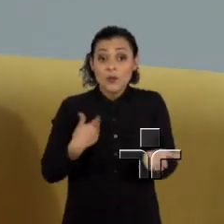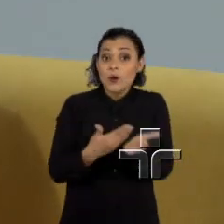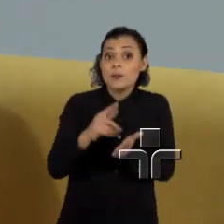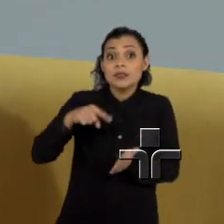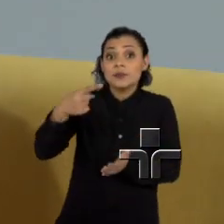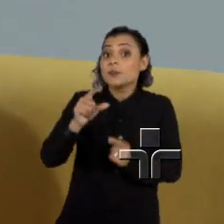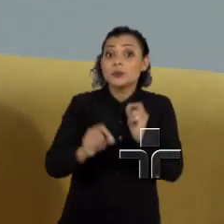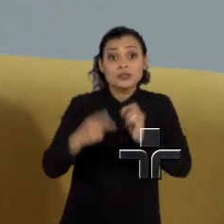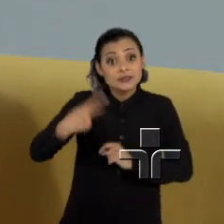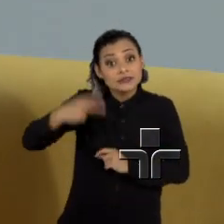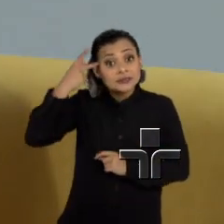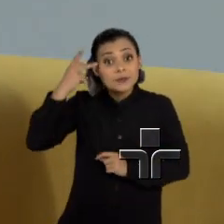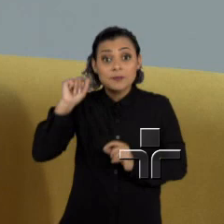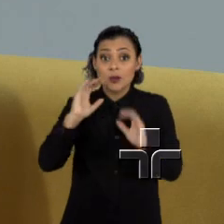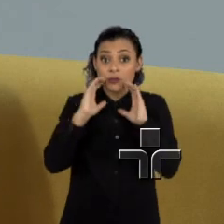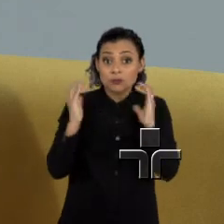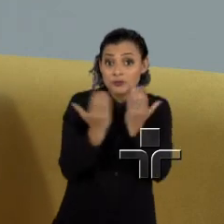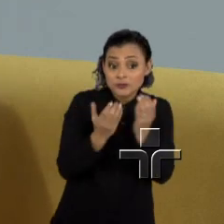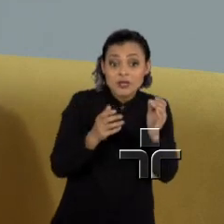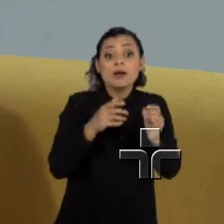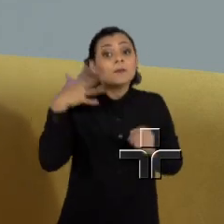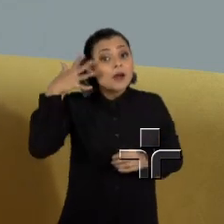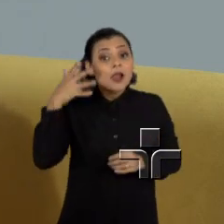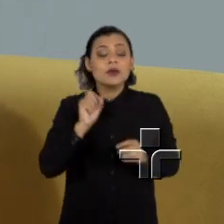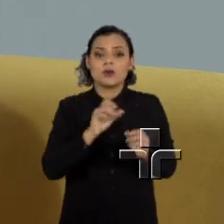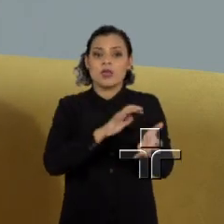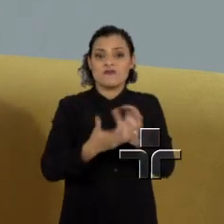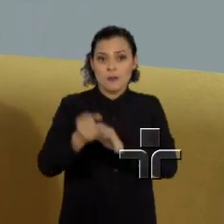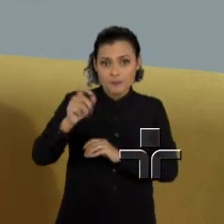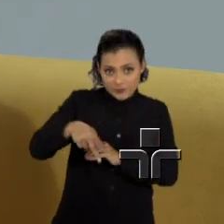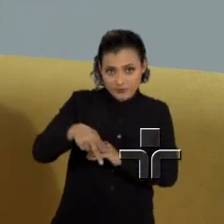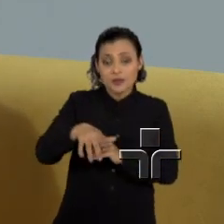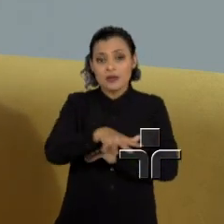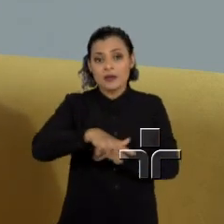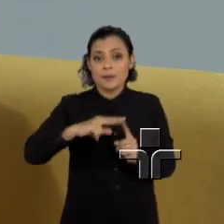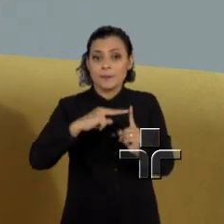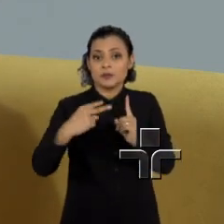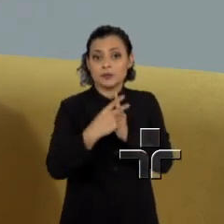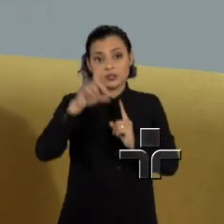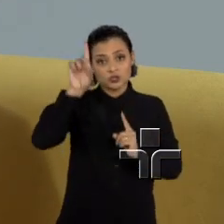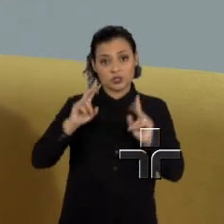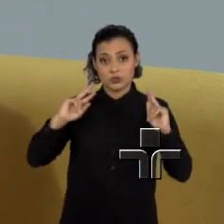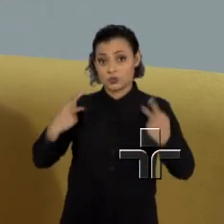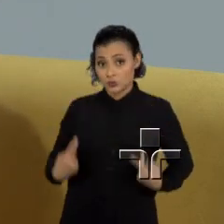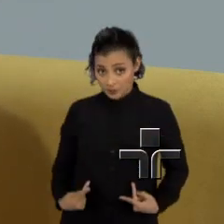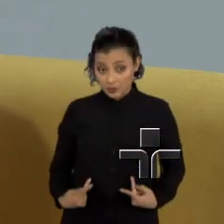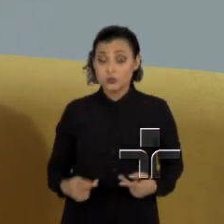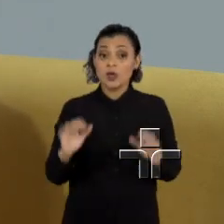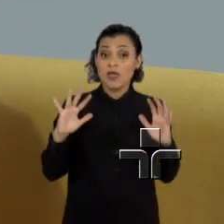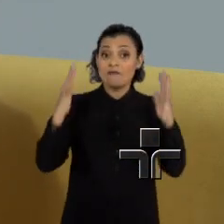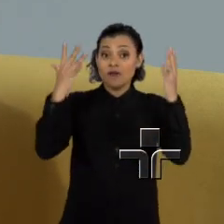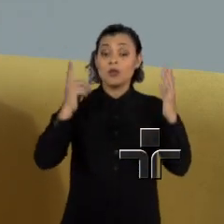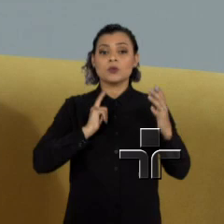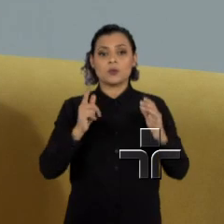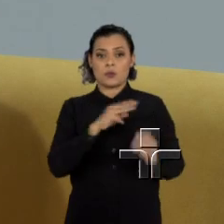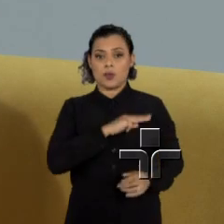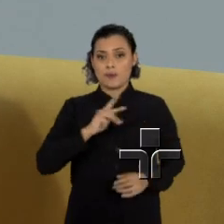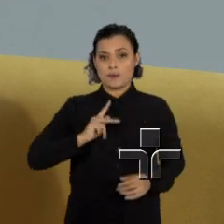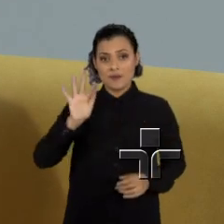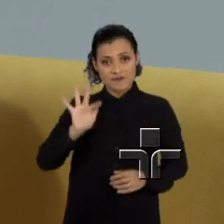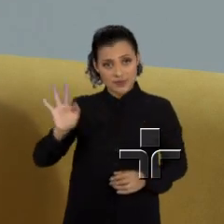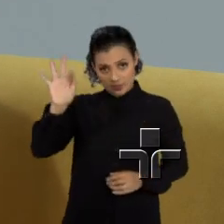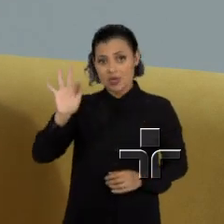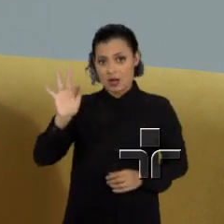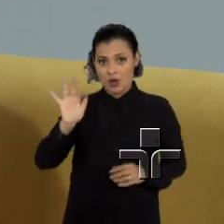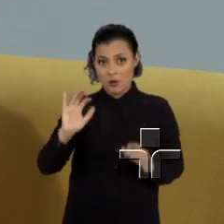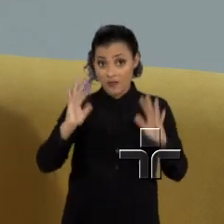pouco em São Paulo o simpósio Reforma da Previdência Social na Perspectiva dos Direitos Humanos. O evento é promovido pelo Ministério Público